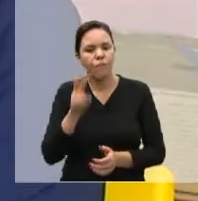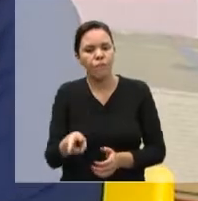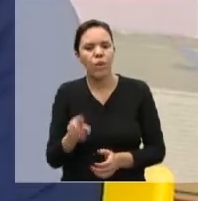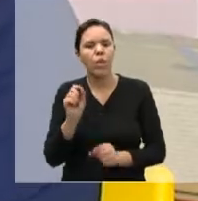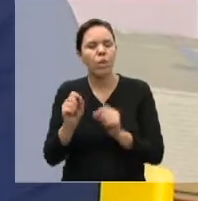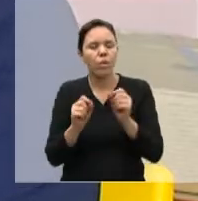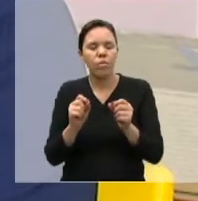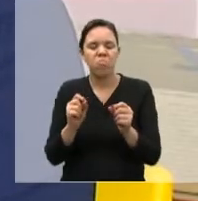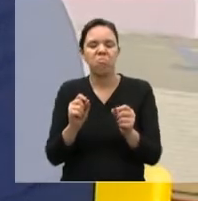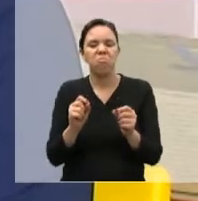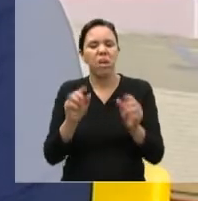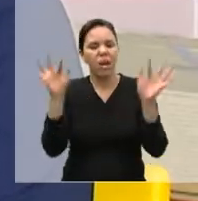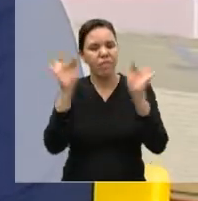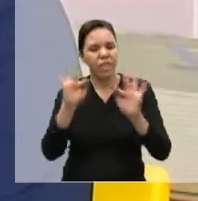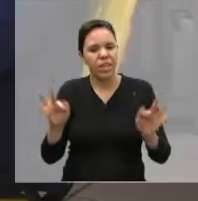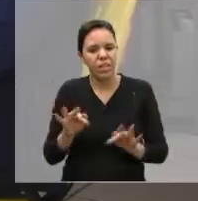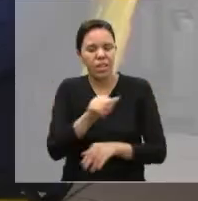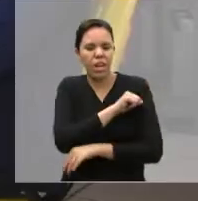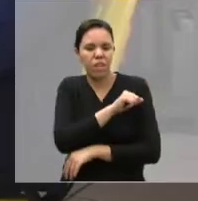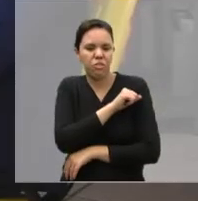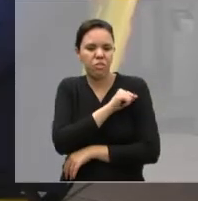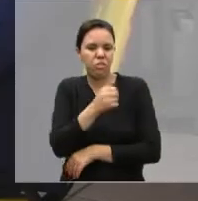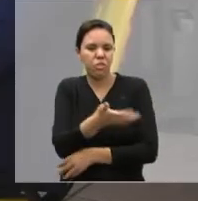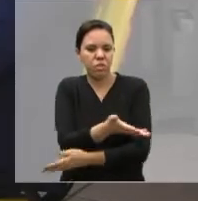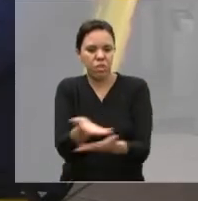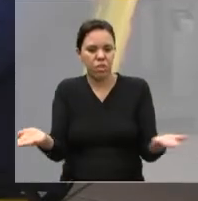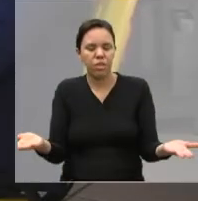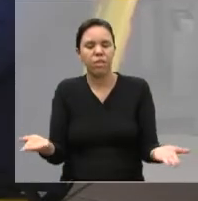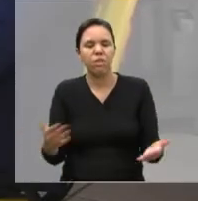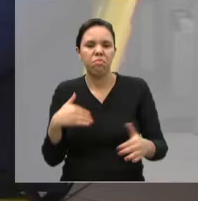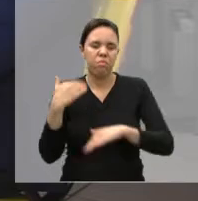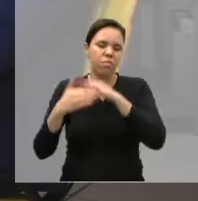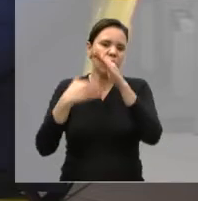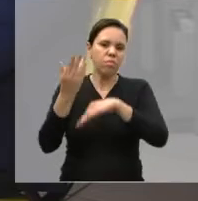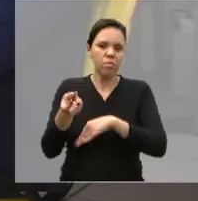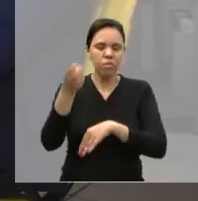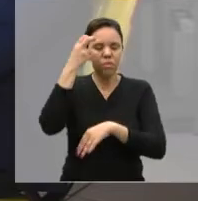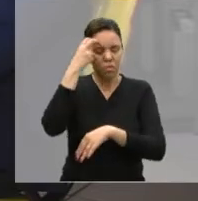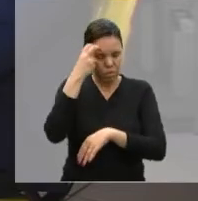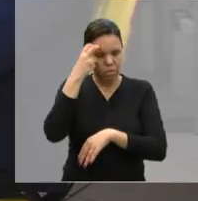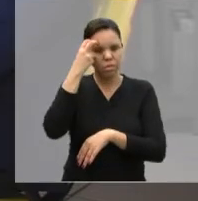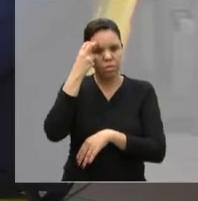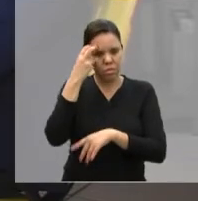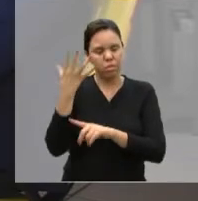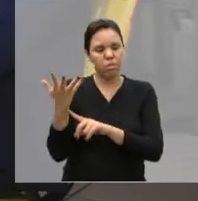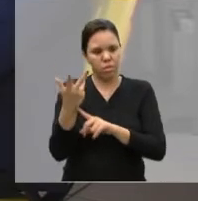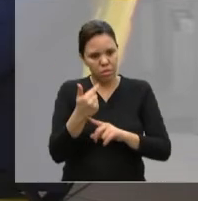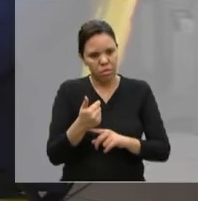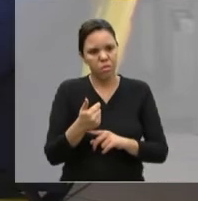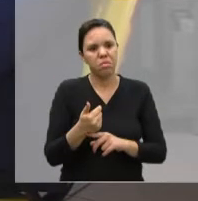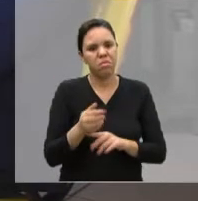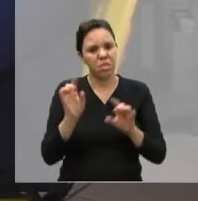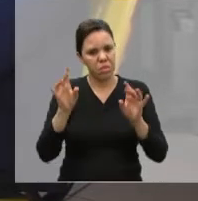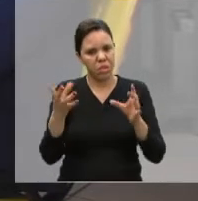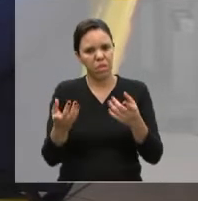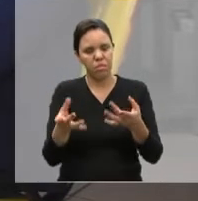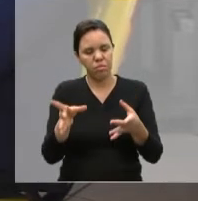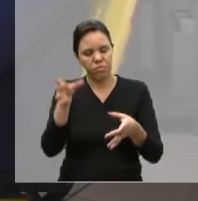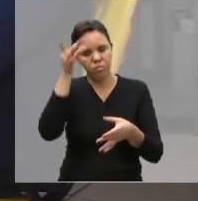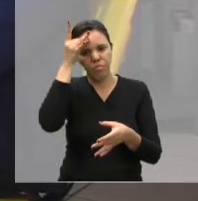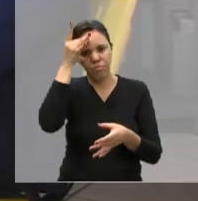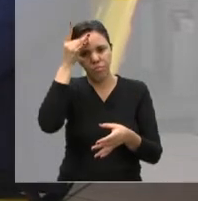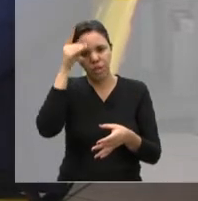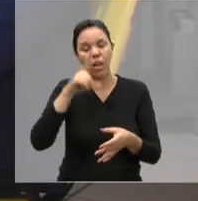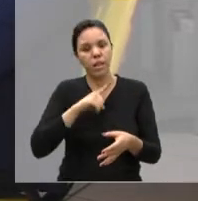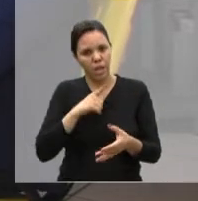gente tem aulas de circo aqui à tarde, né? Já tivemos capoeira, enfim, uma série de outros incentivos à arte e ao esporte. Mas fazer